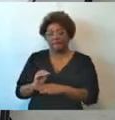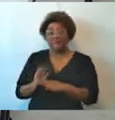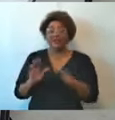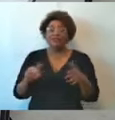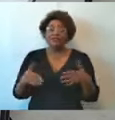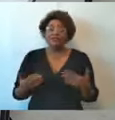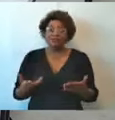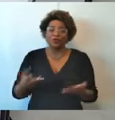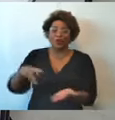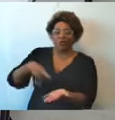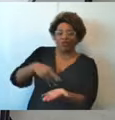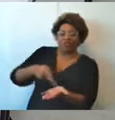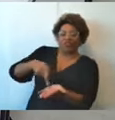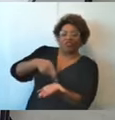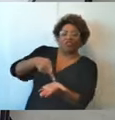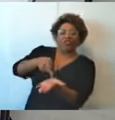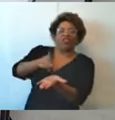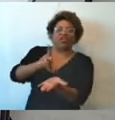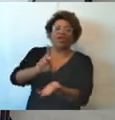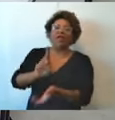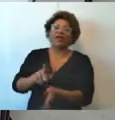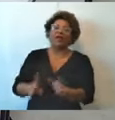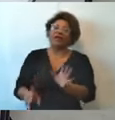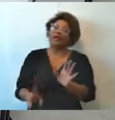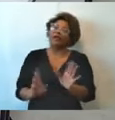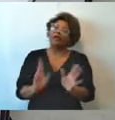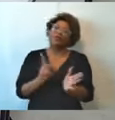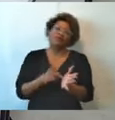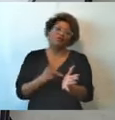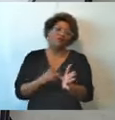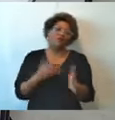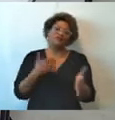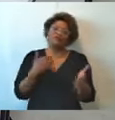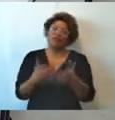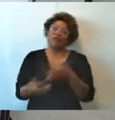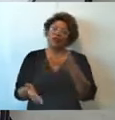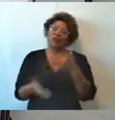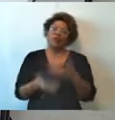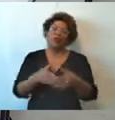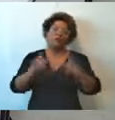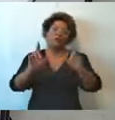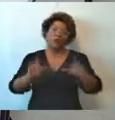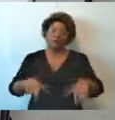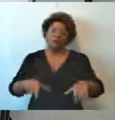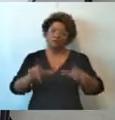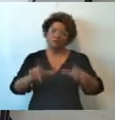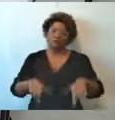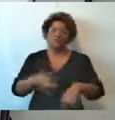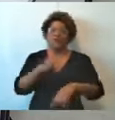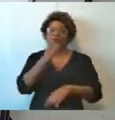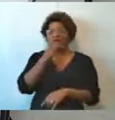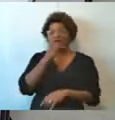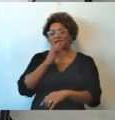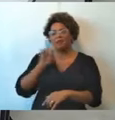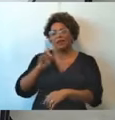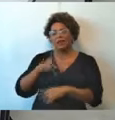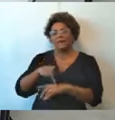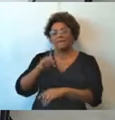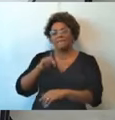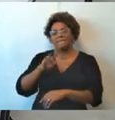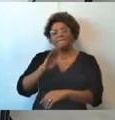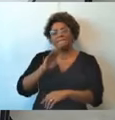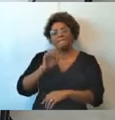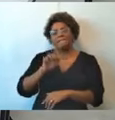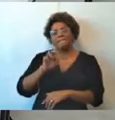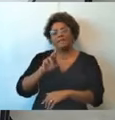realidade no mundo. Por exemplo, se você for a Barcelona, adotou, em vez de pôr a faixa de pedestre